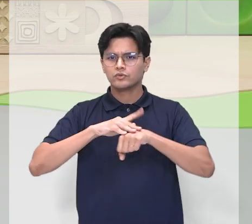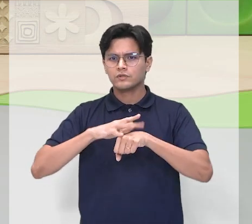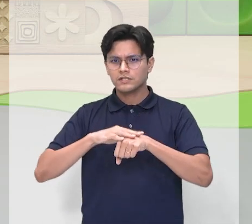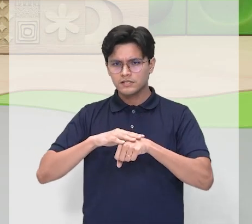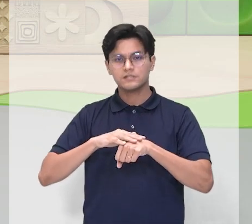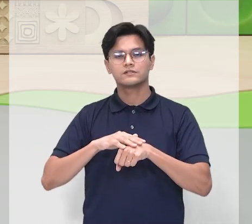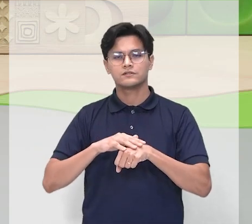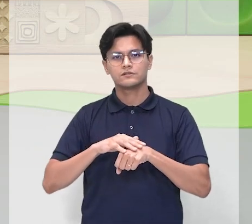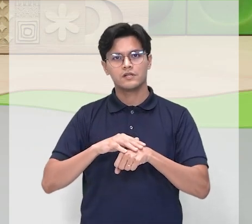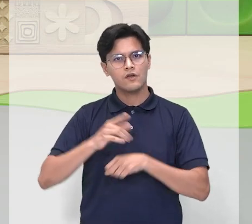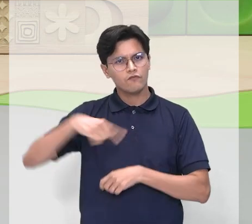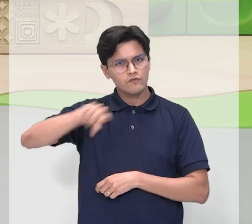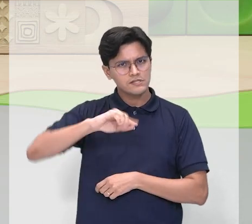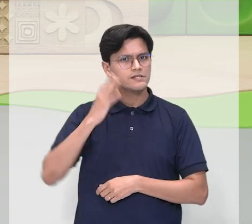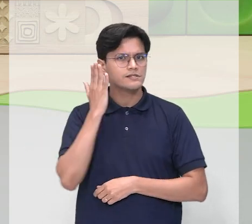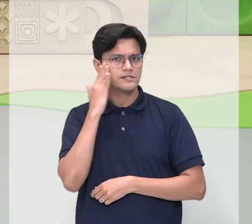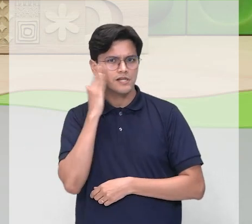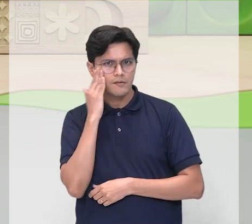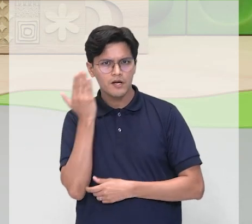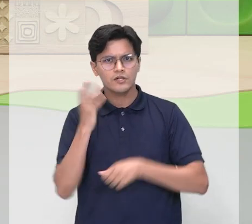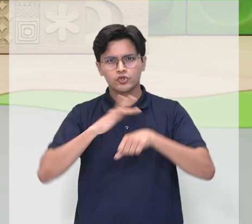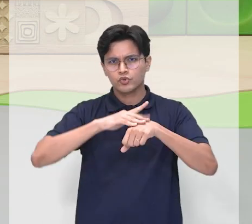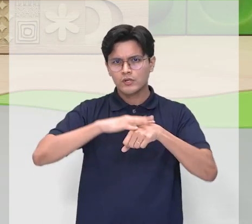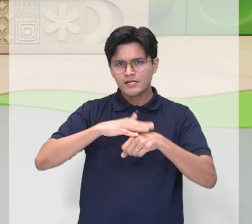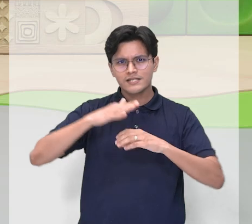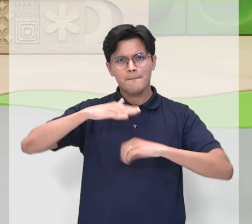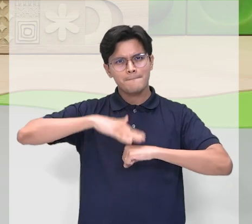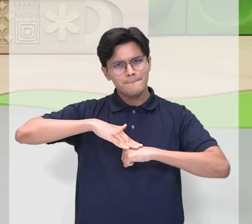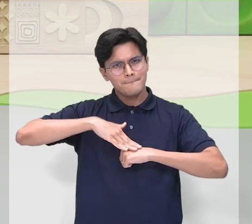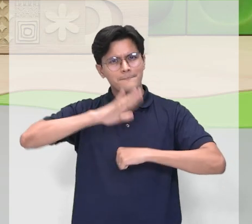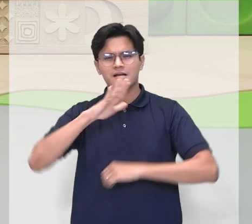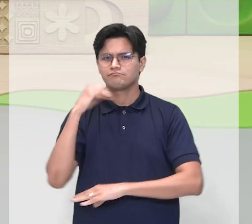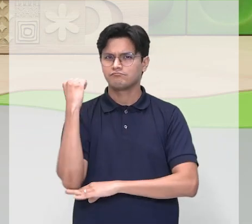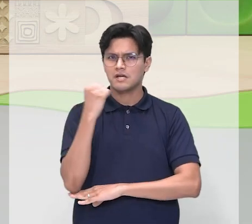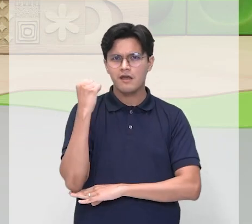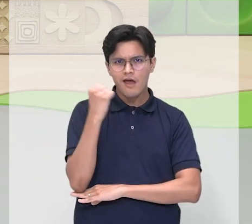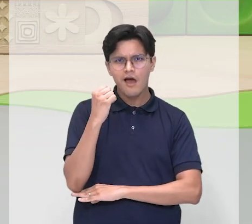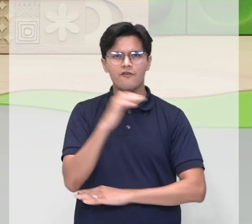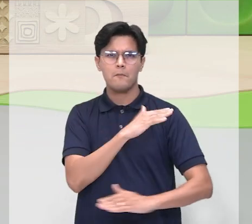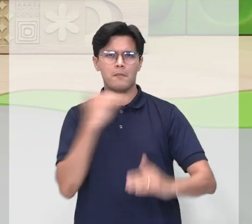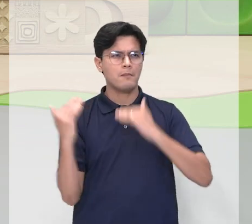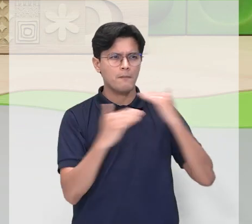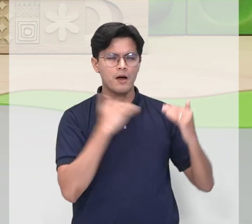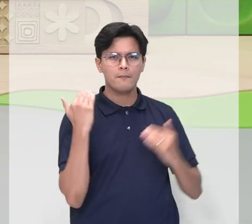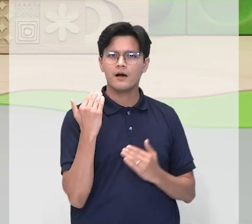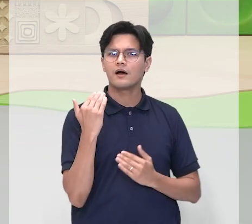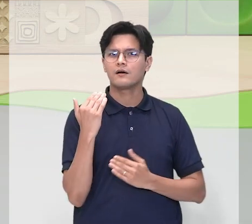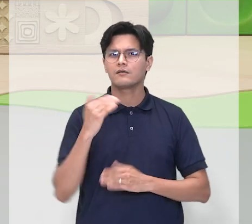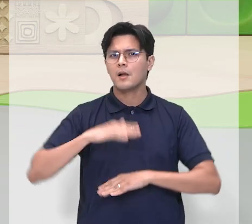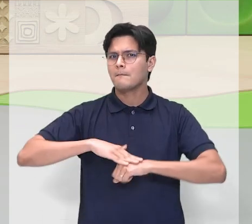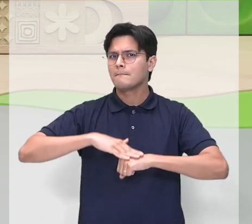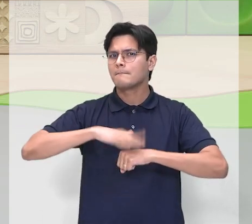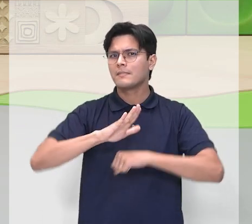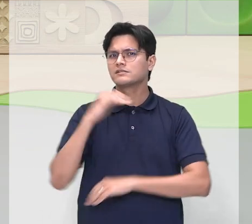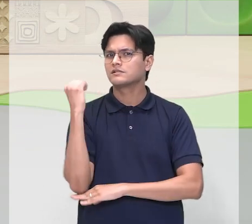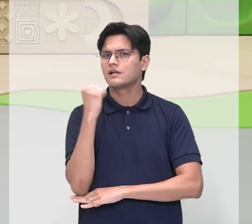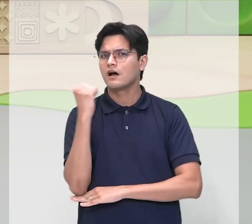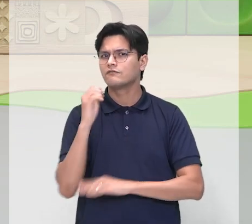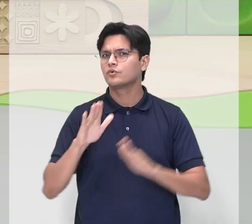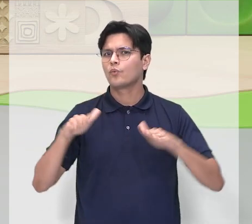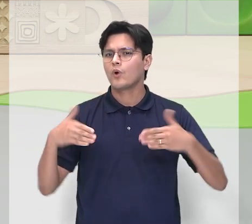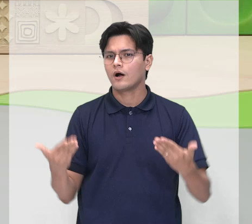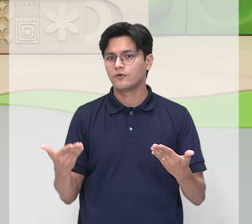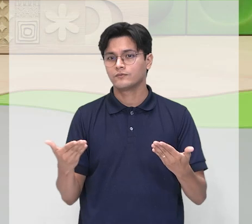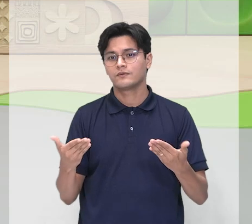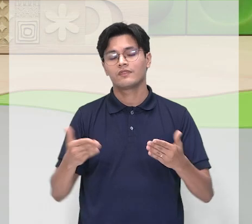aqui? Bem, pela sua idade, eu acredito que você vai dizer: ah, professora, foi a